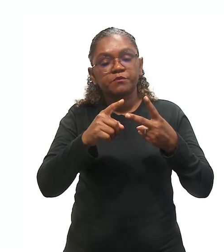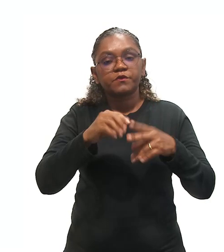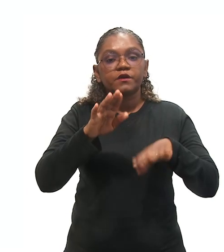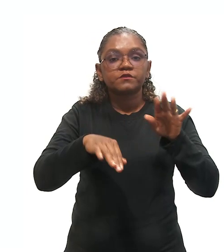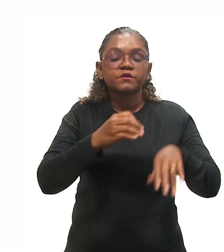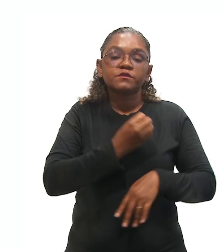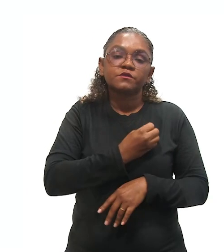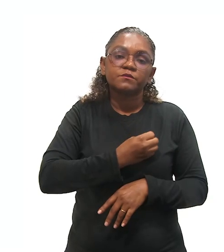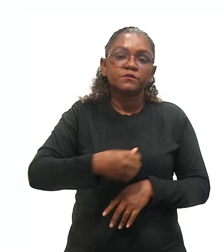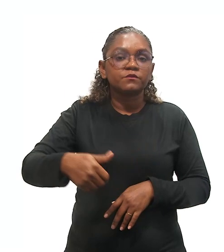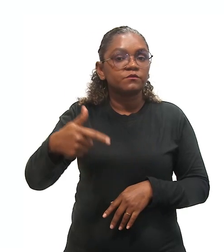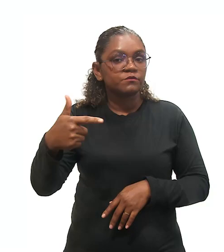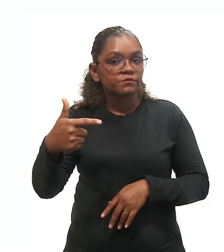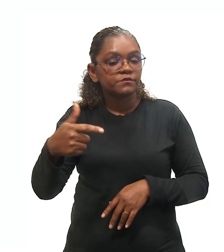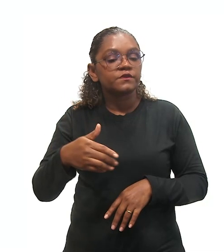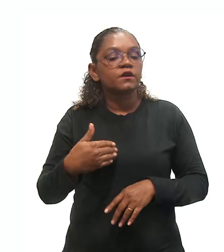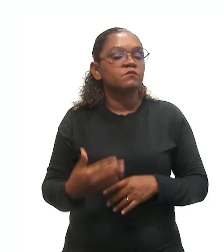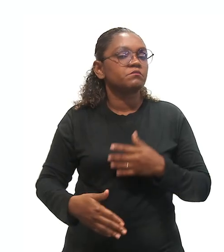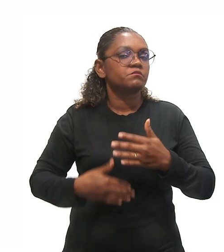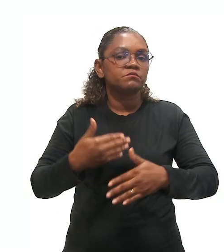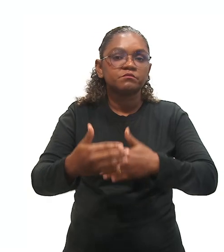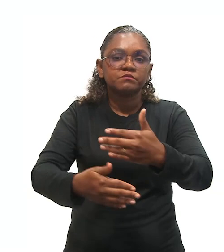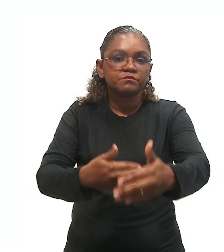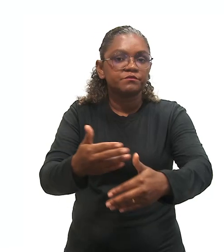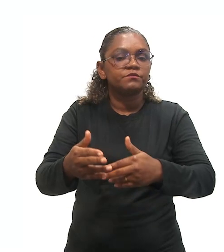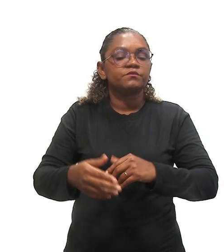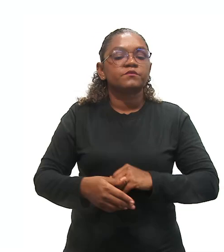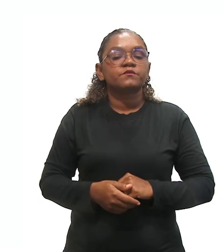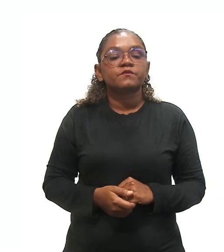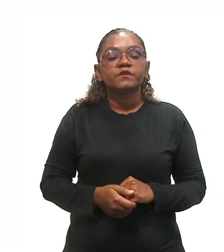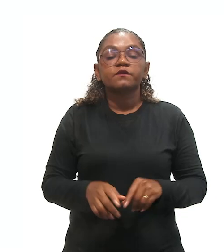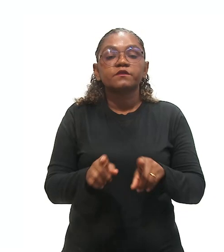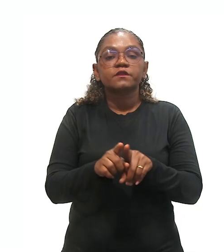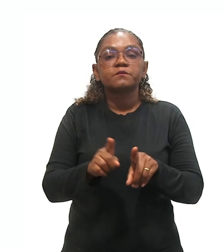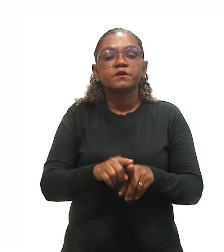passivo, o número 2, e assim por diante. E